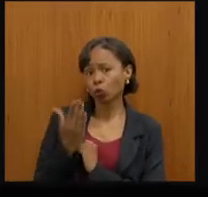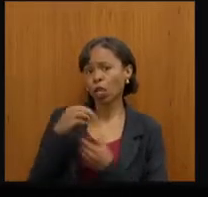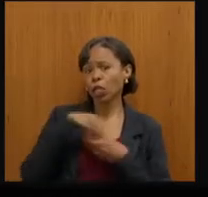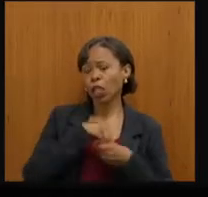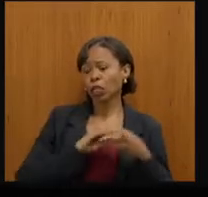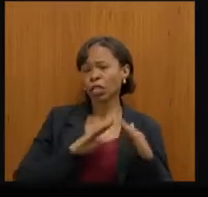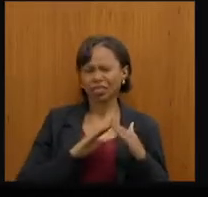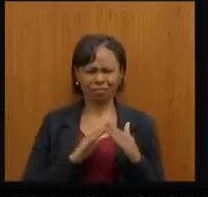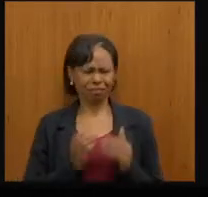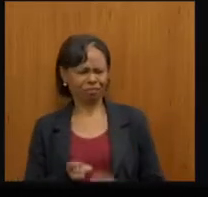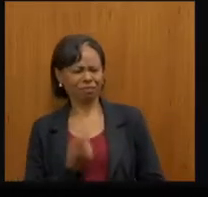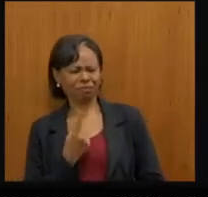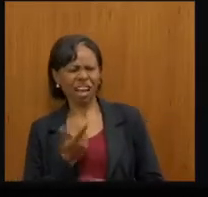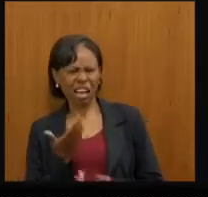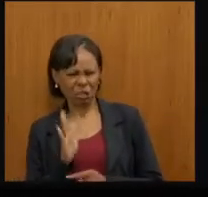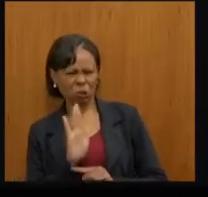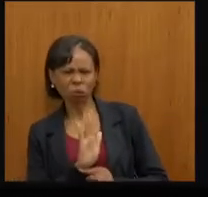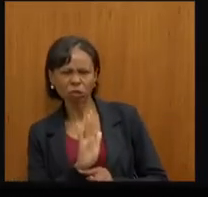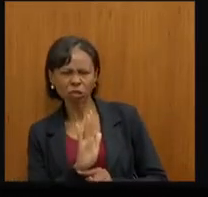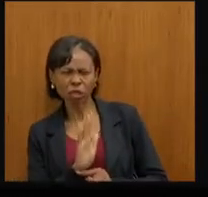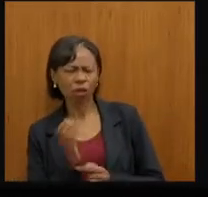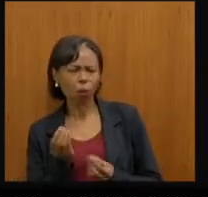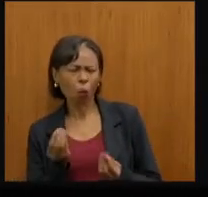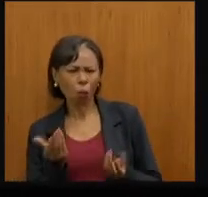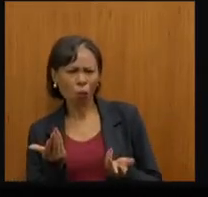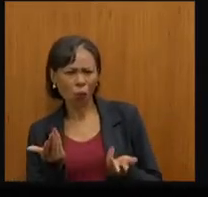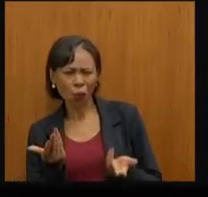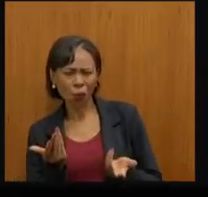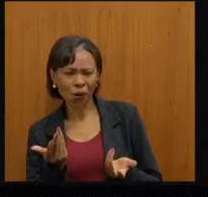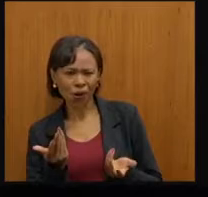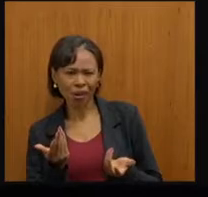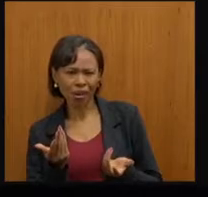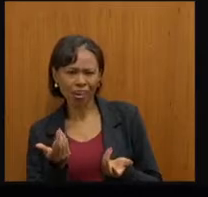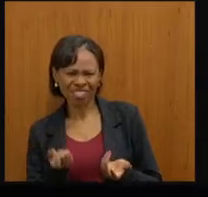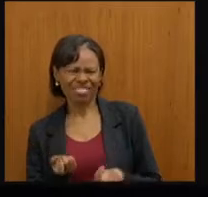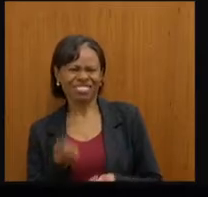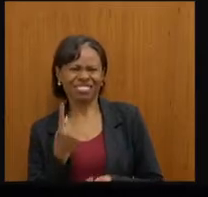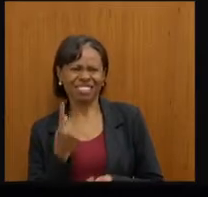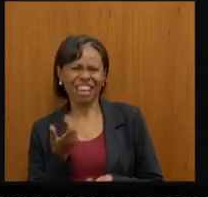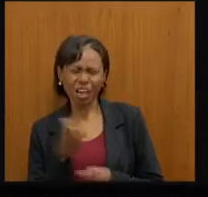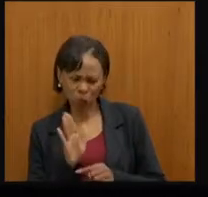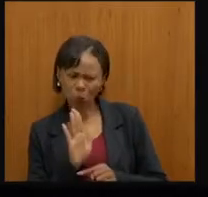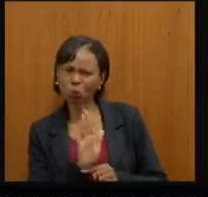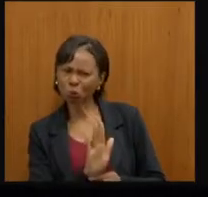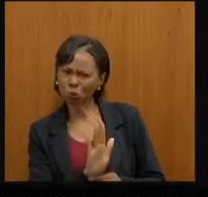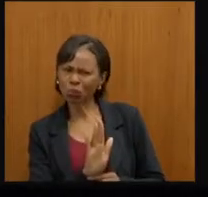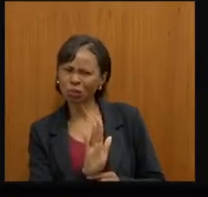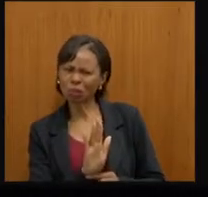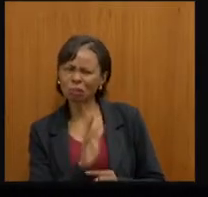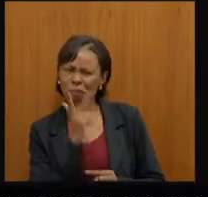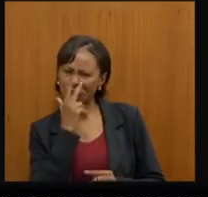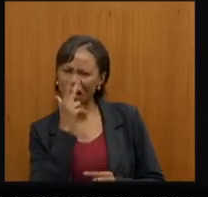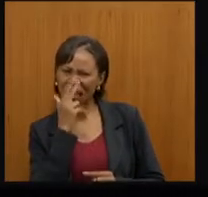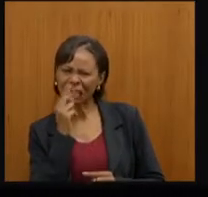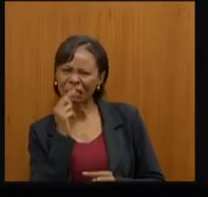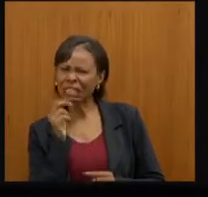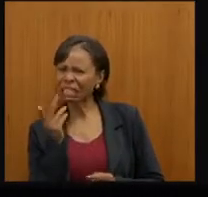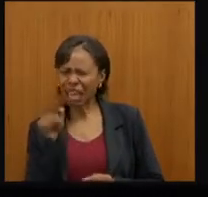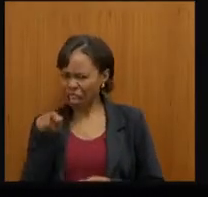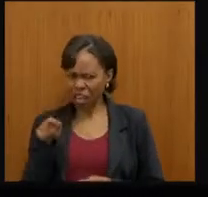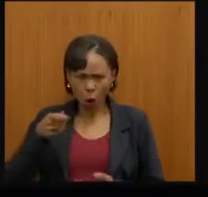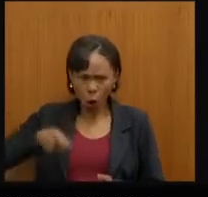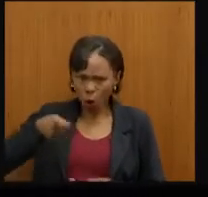assim ajuda né que engraçado porque ajuda ela é subir julga-se que um caçador